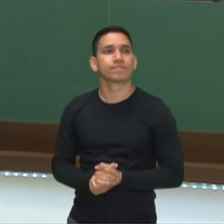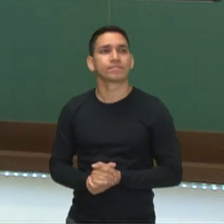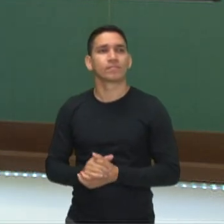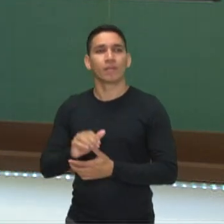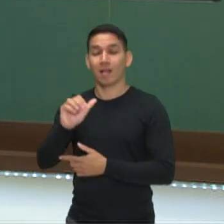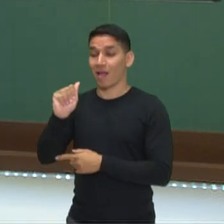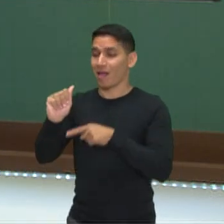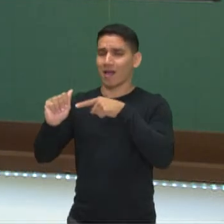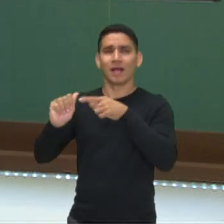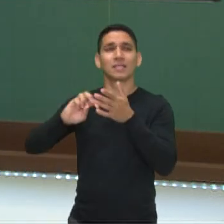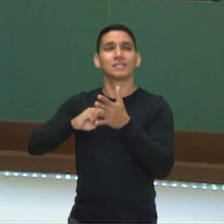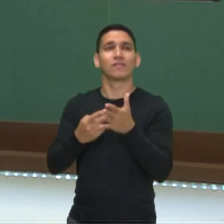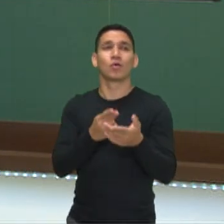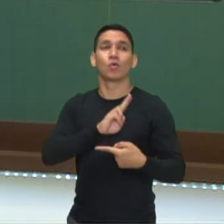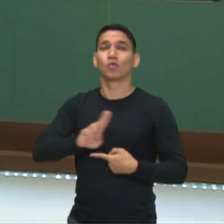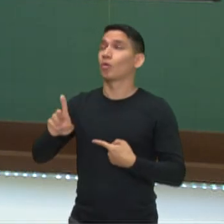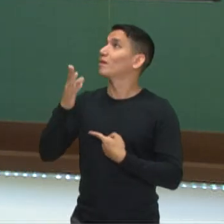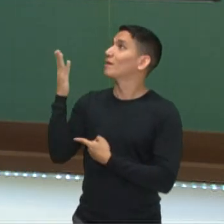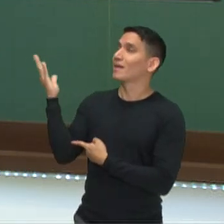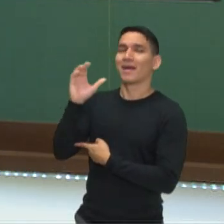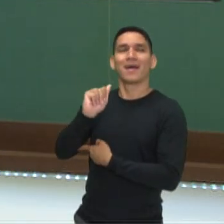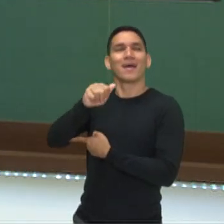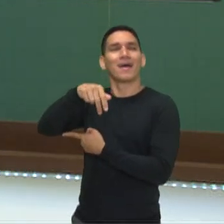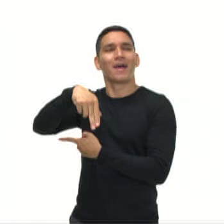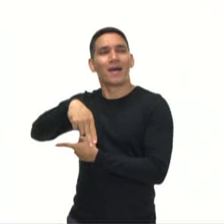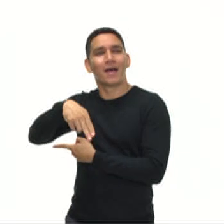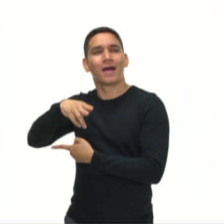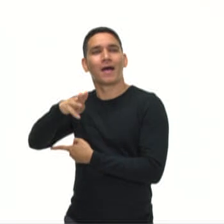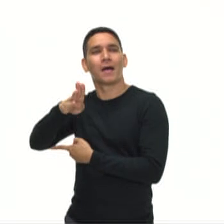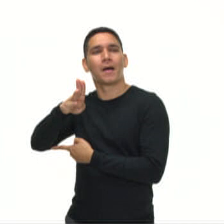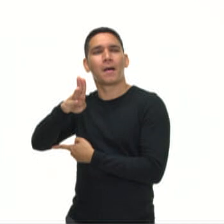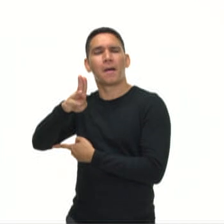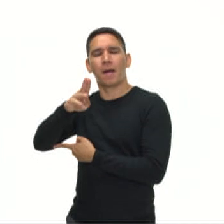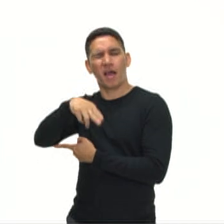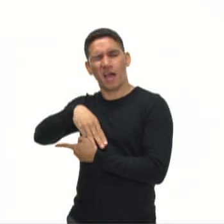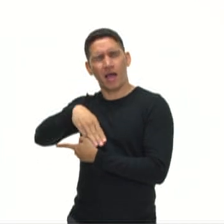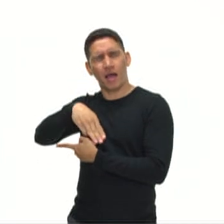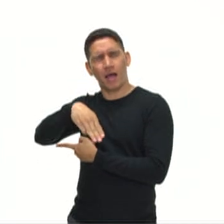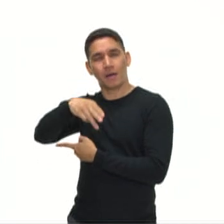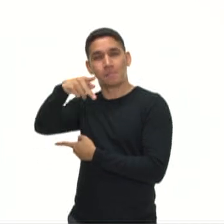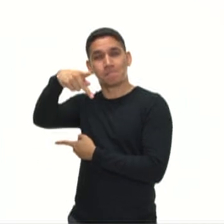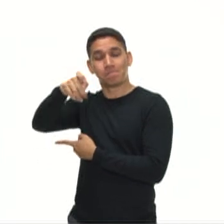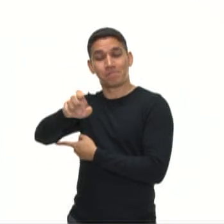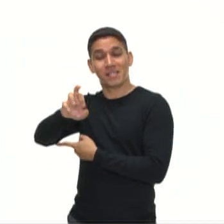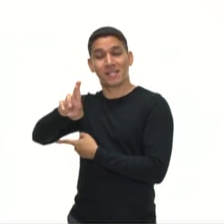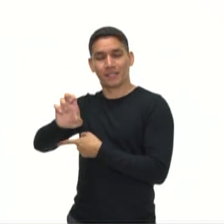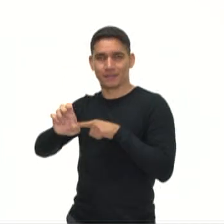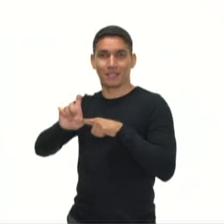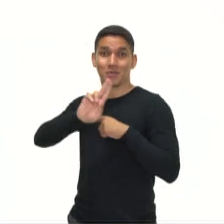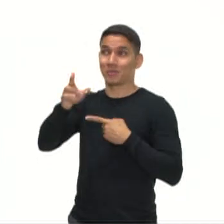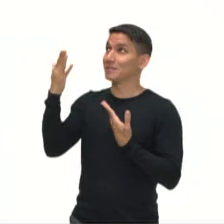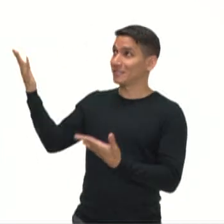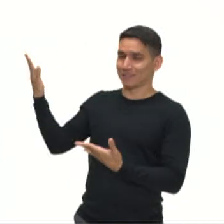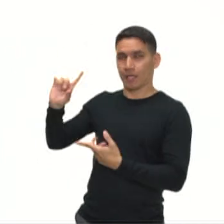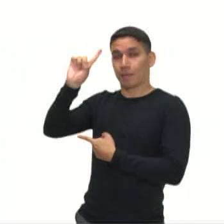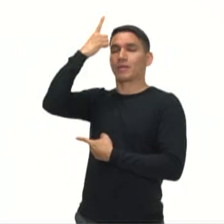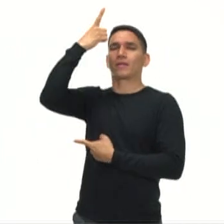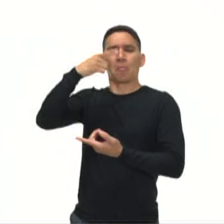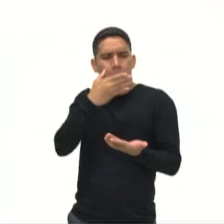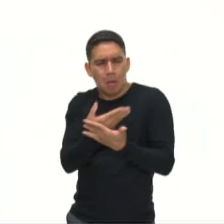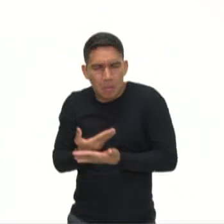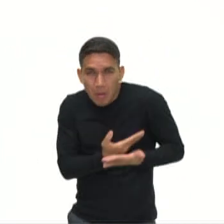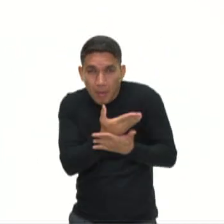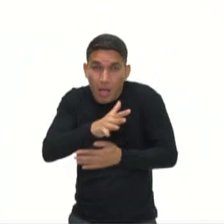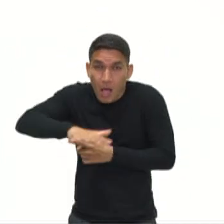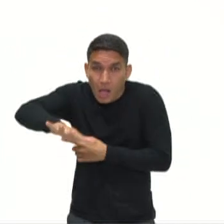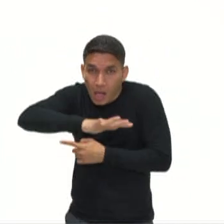ampere, que é homenagem ao Henri Ampère, André Marie Ampère, que é um cara, né, com muitos estudos